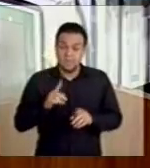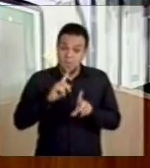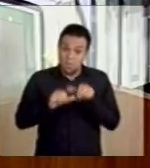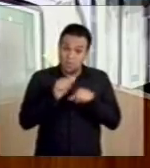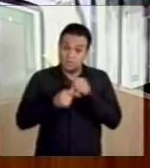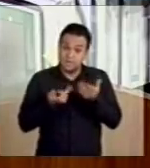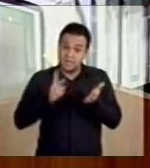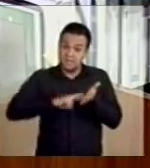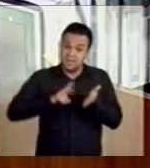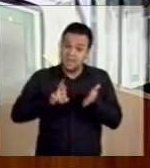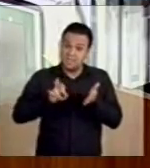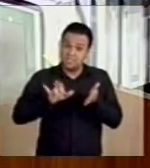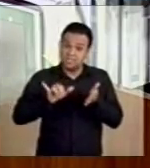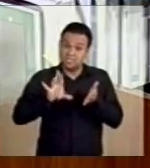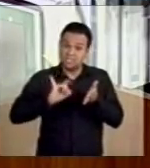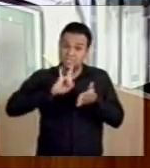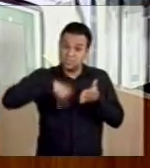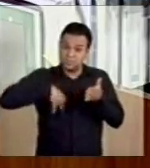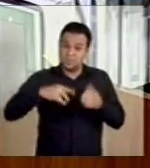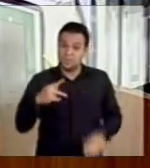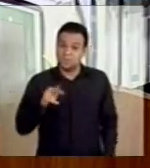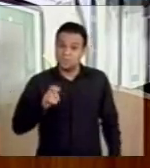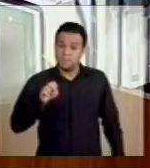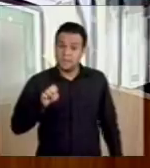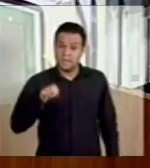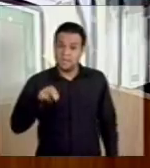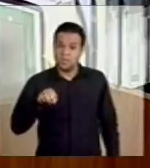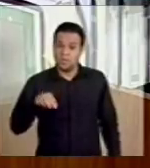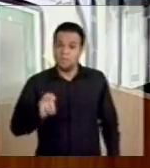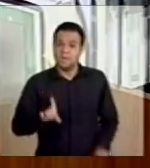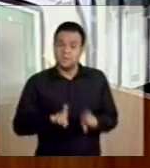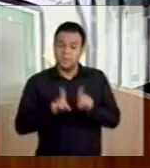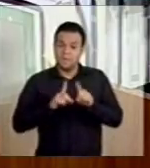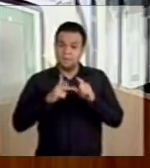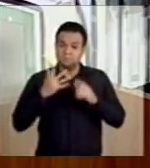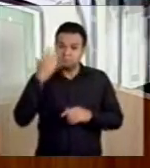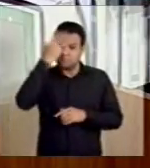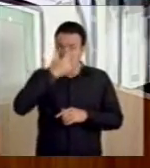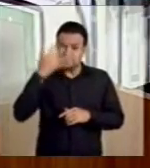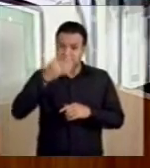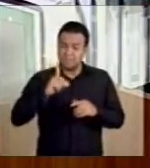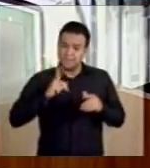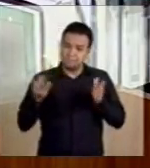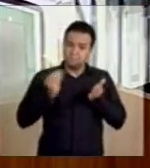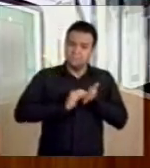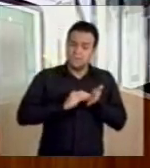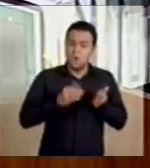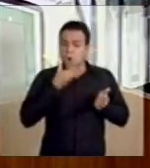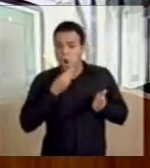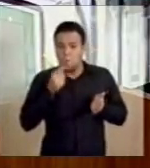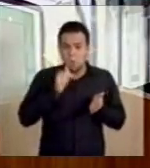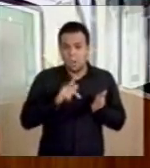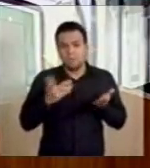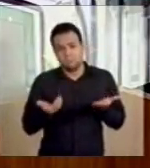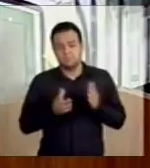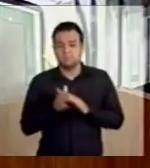a consequente mudança do prenome e da imagem registrados em sua documentação pessoal,